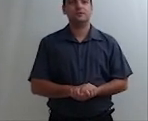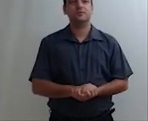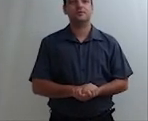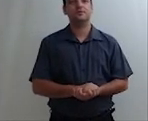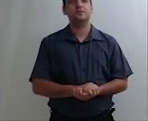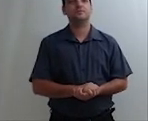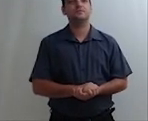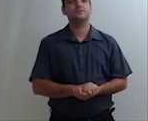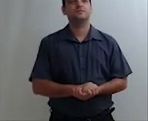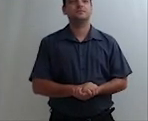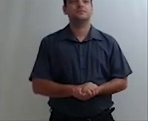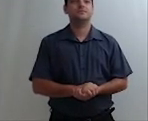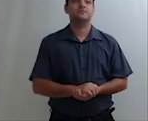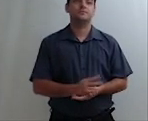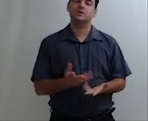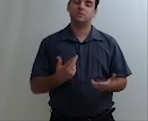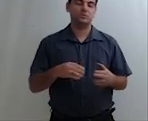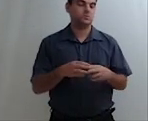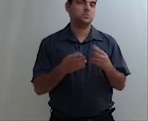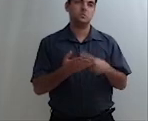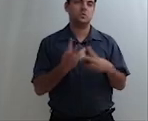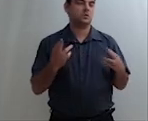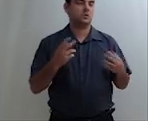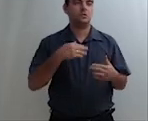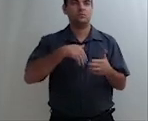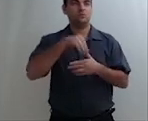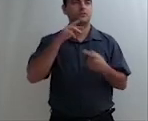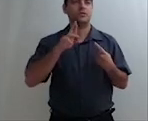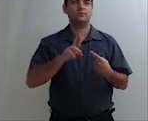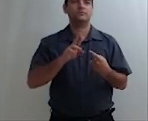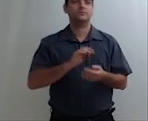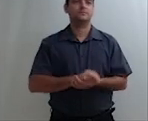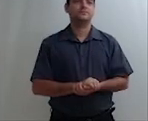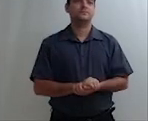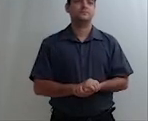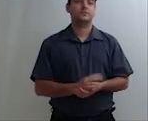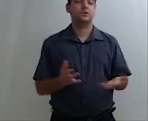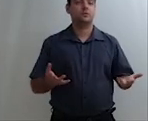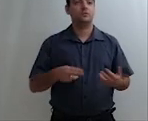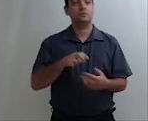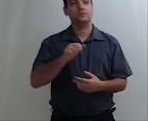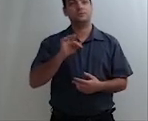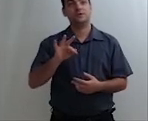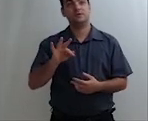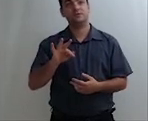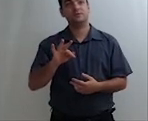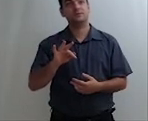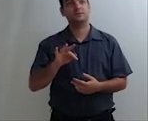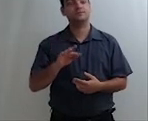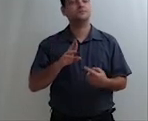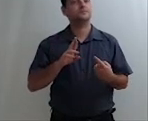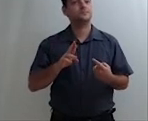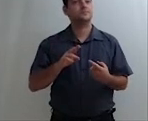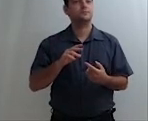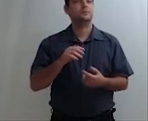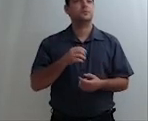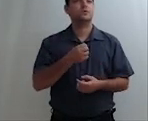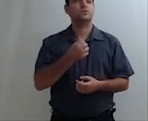nos teros do voto relatoria do ministro nef Cordeiro o rhc